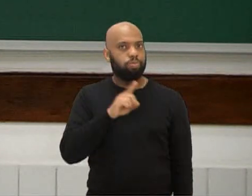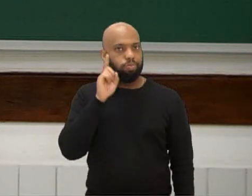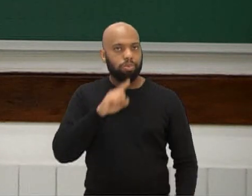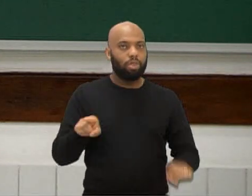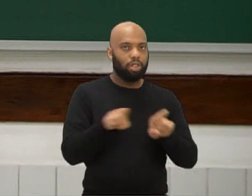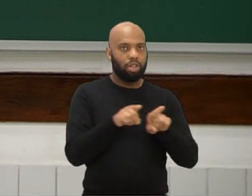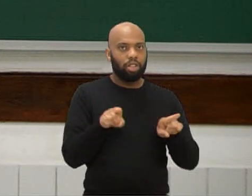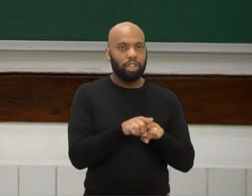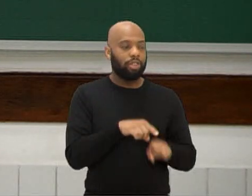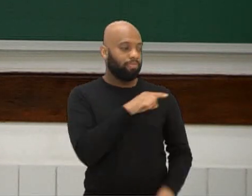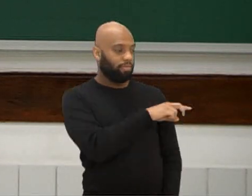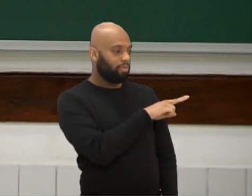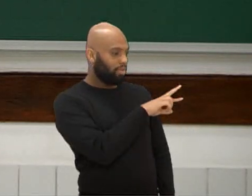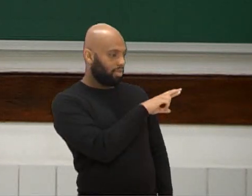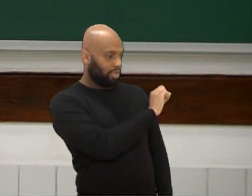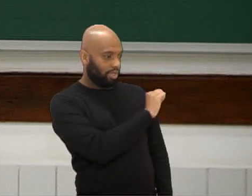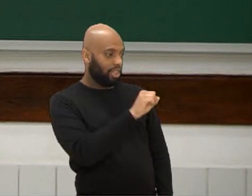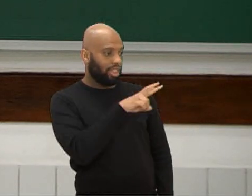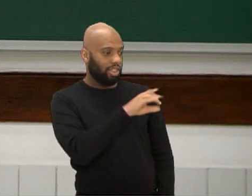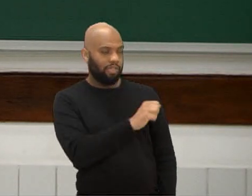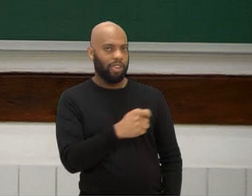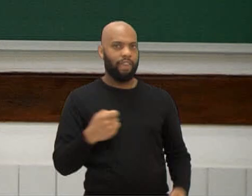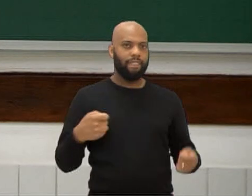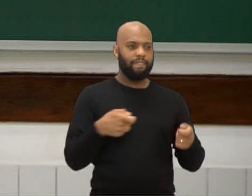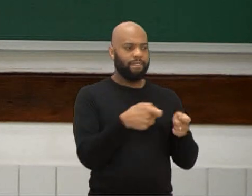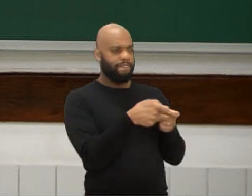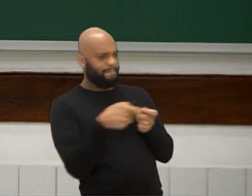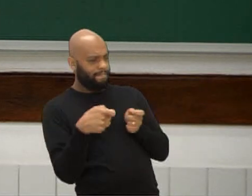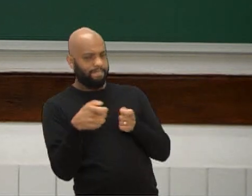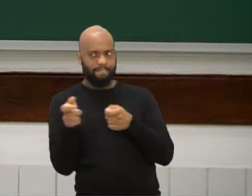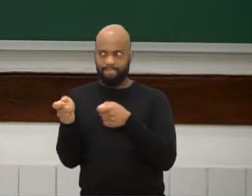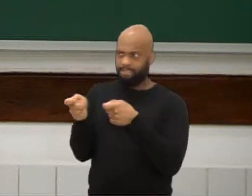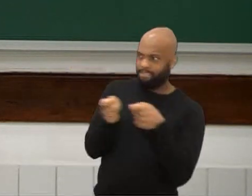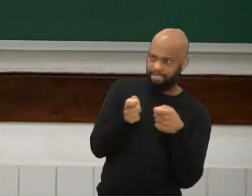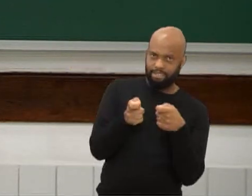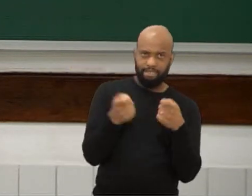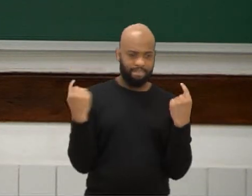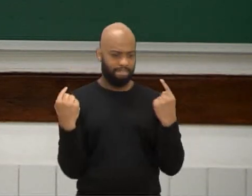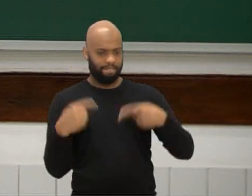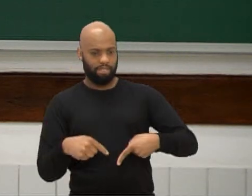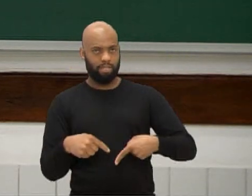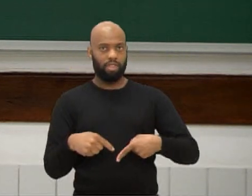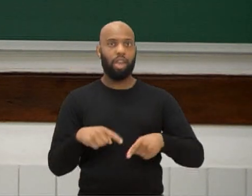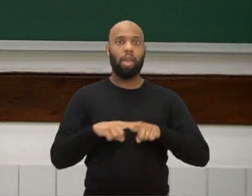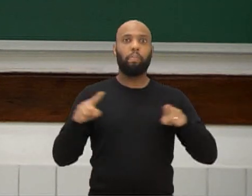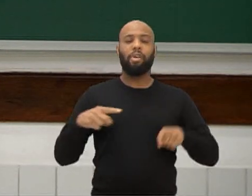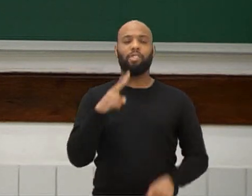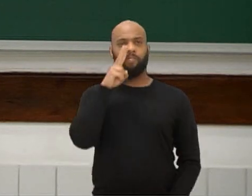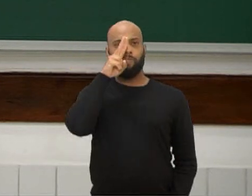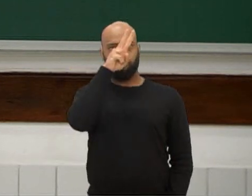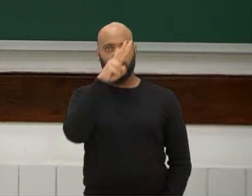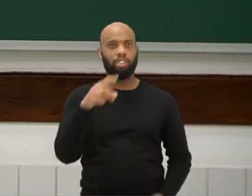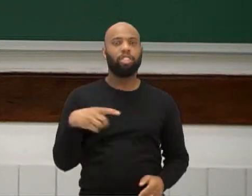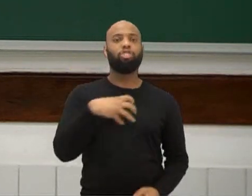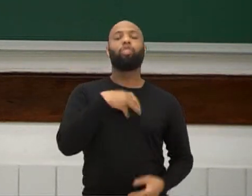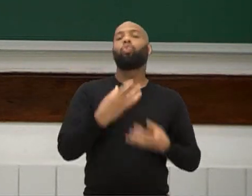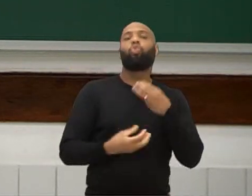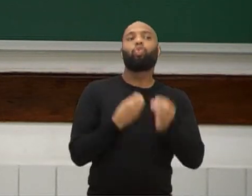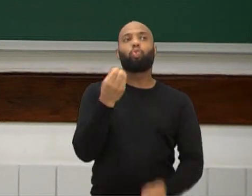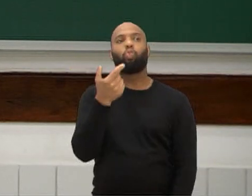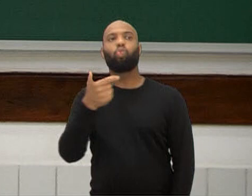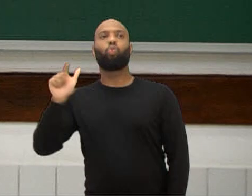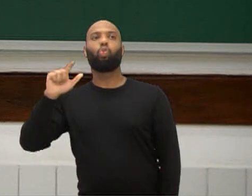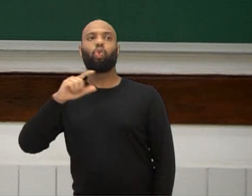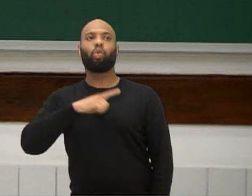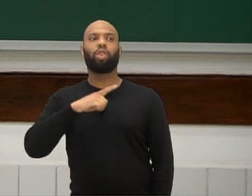União Soviética vão medir forças através do seu poder nuclear. Veja